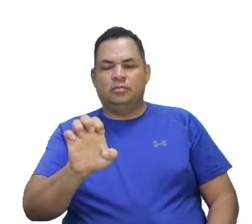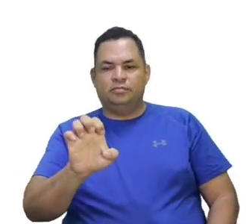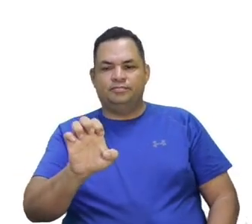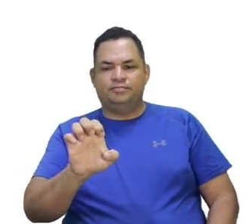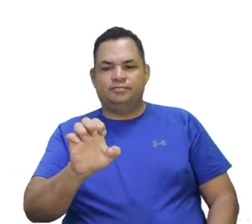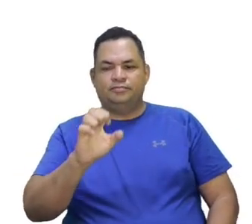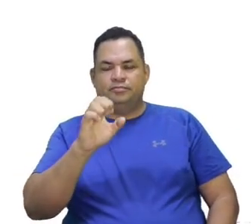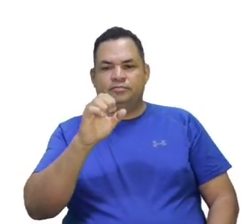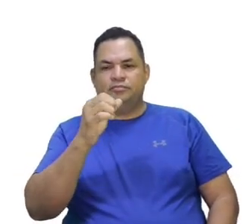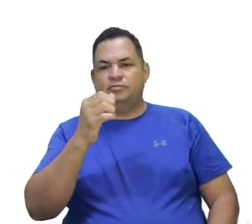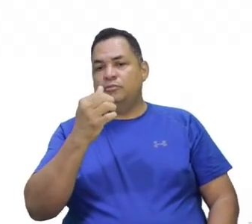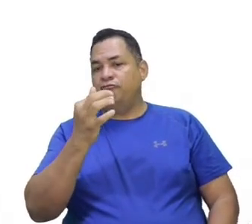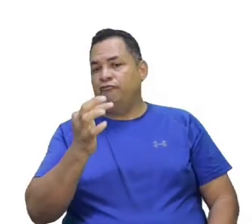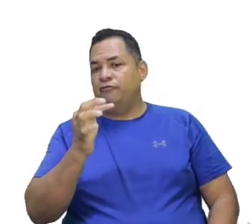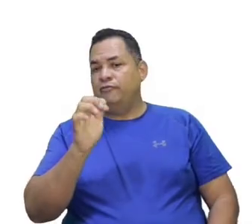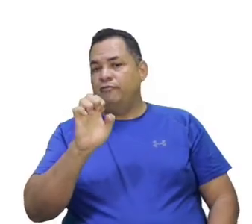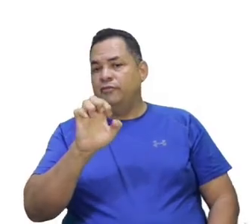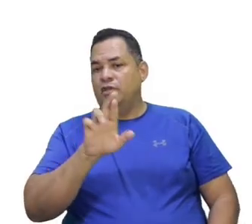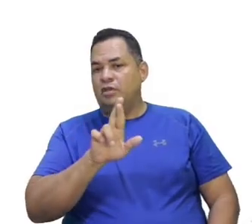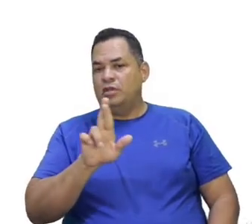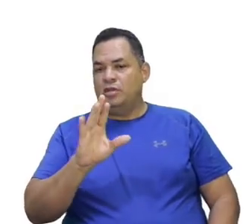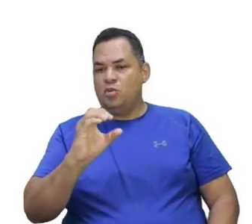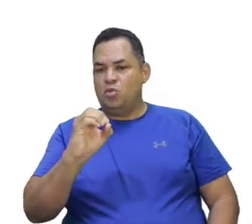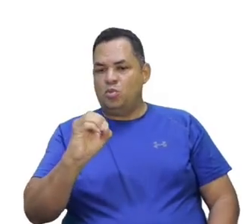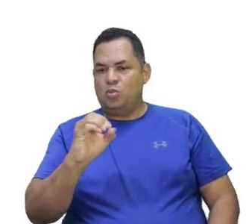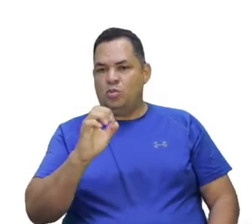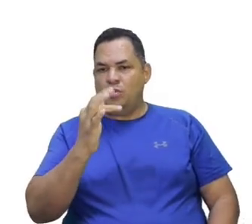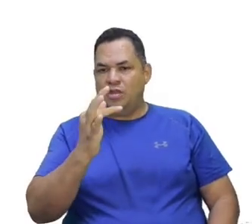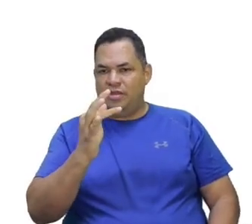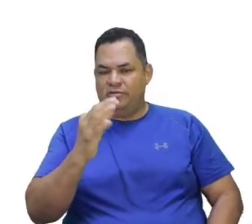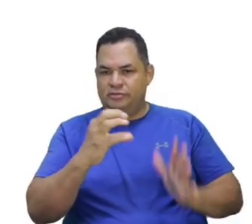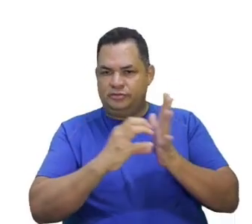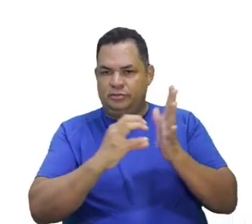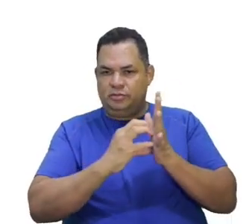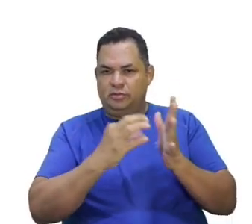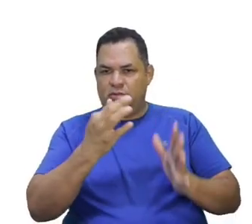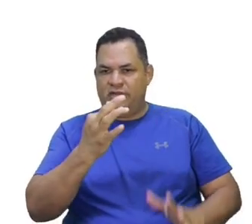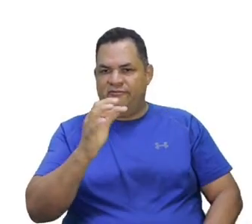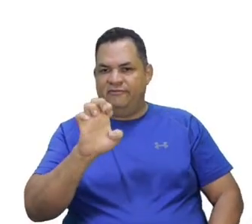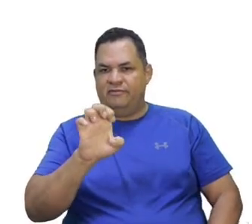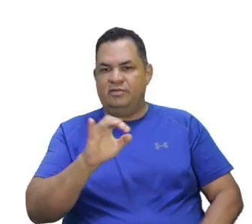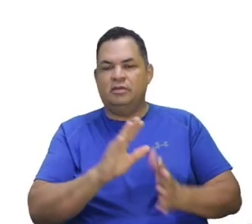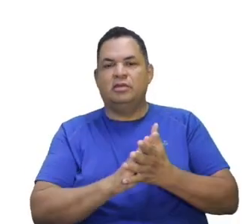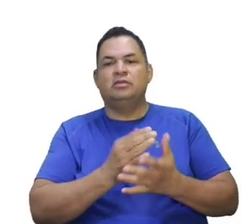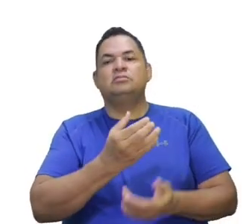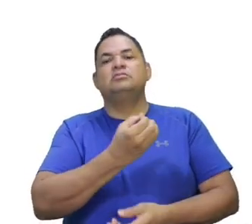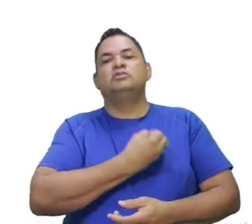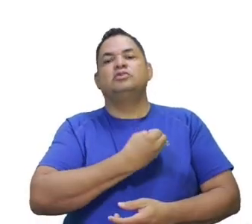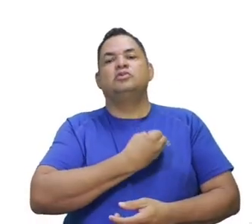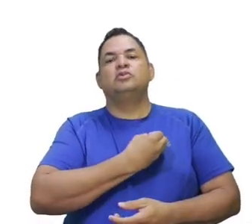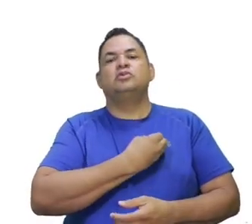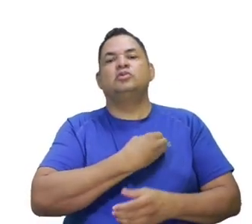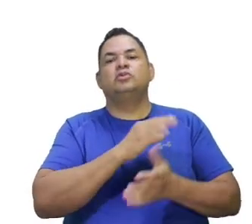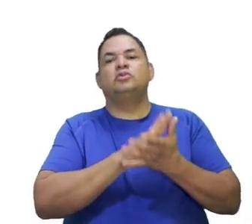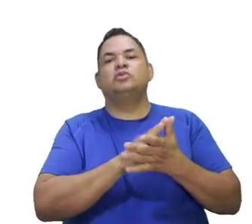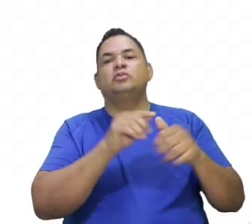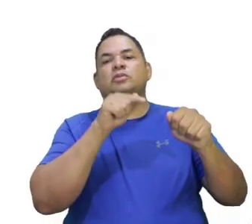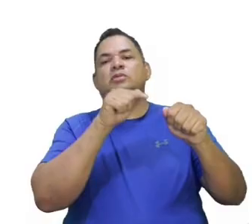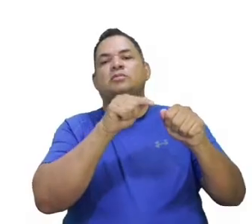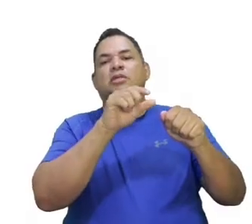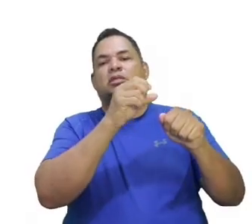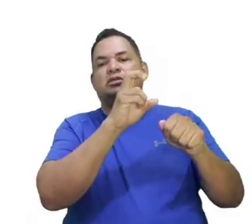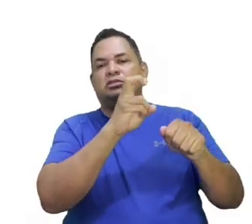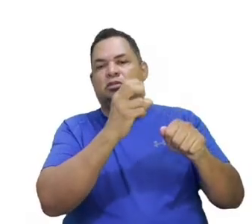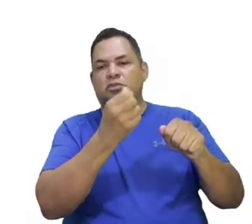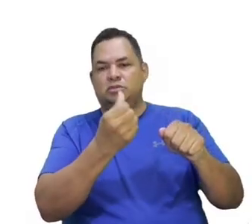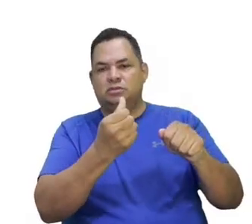com o seu número atômico aqui embaixo, 26, e o número de massa 56 representado aqui em cima.